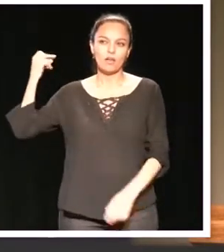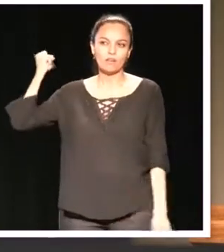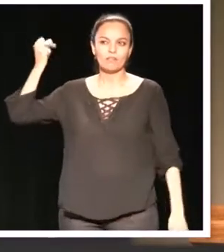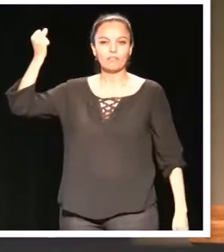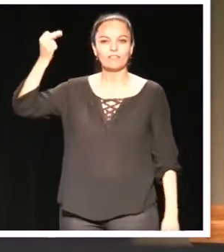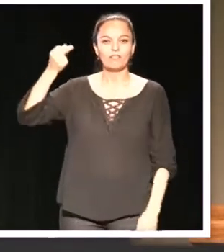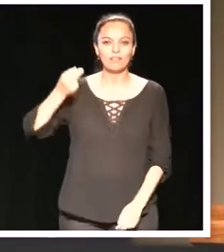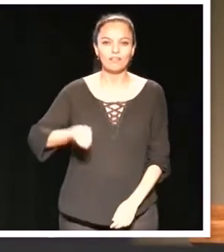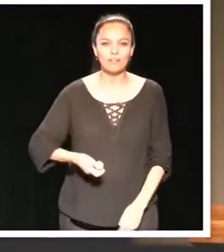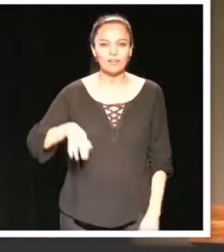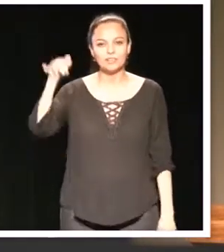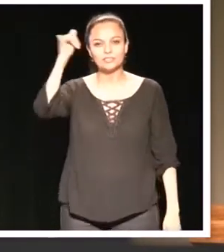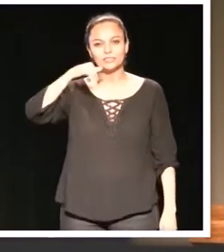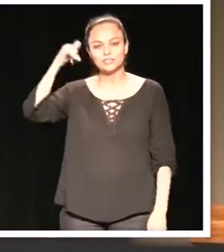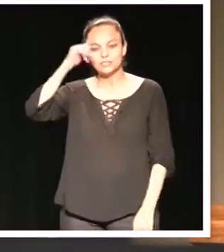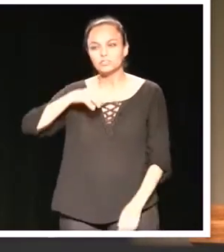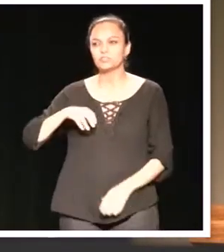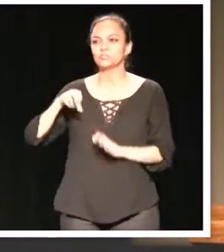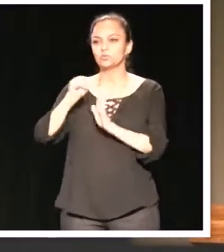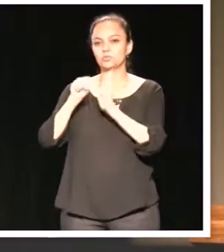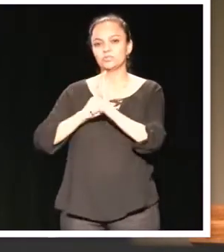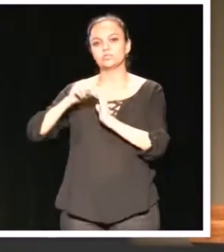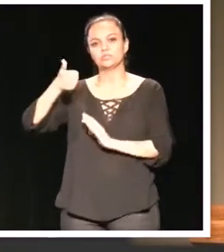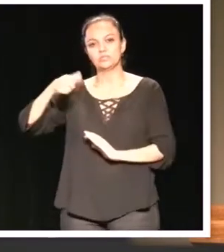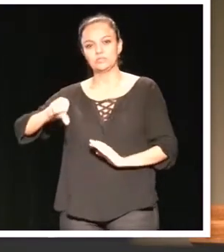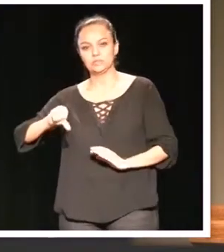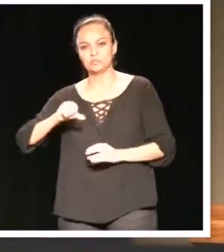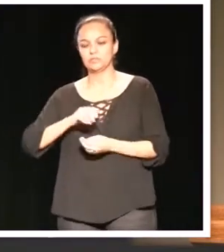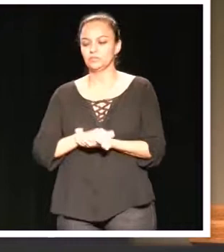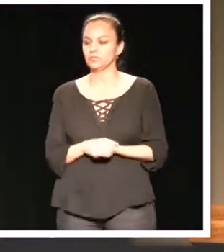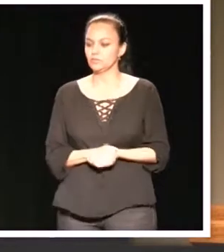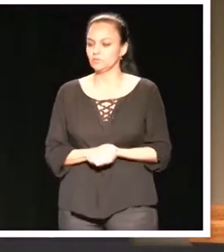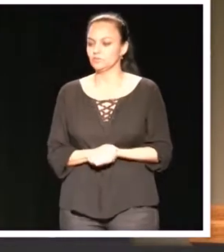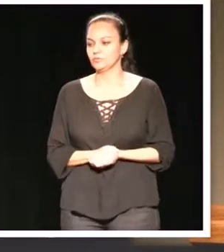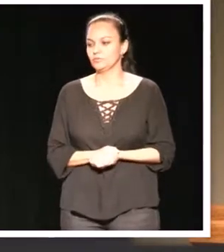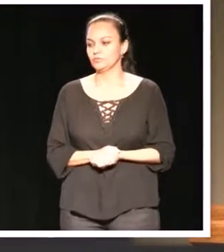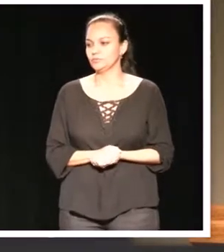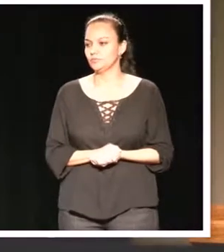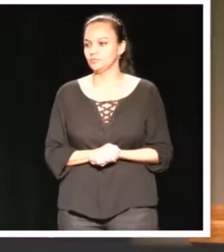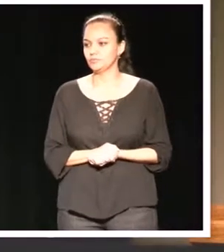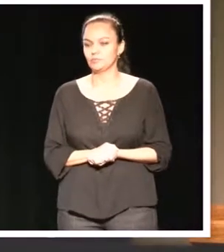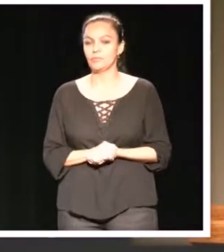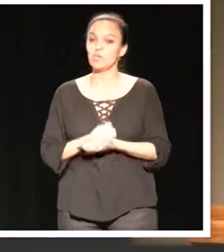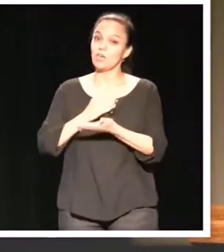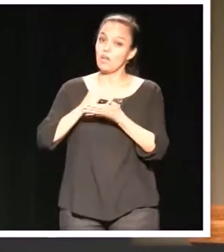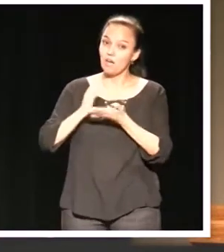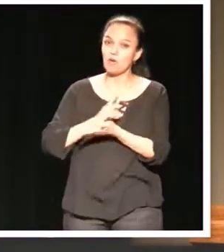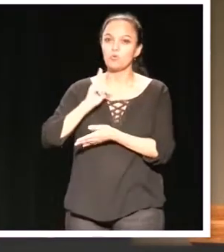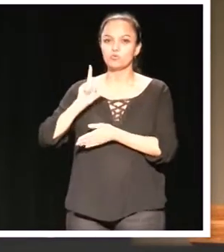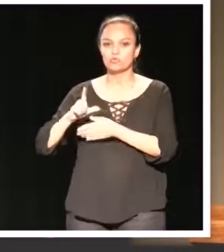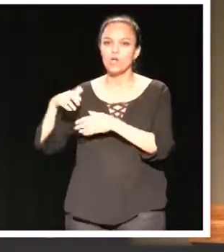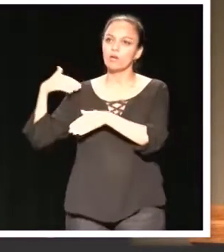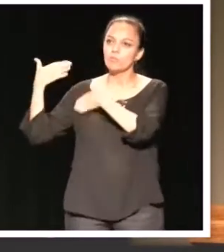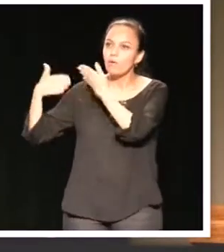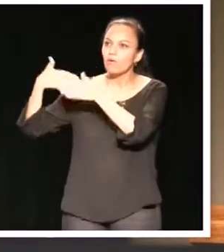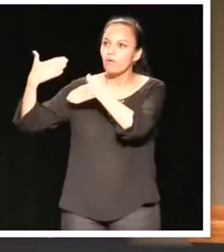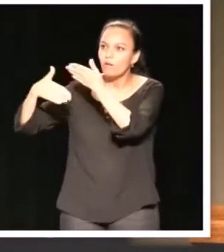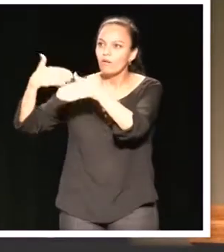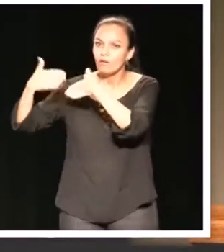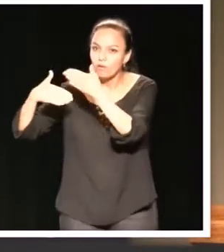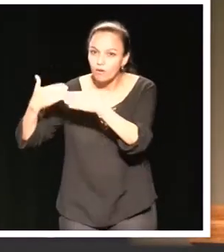XIX, estabelecidos e muito bem cuidados, muito desenvolvidos, muito tecnológicos.